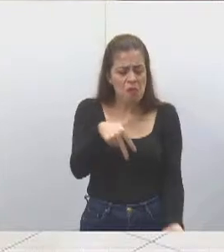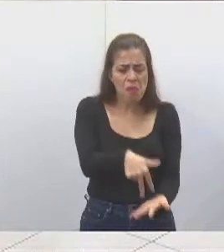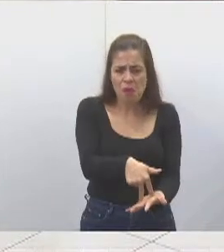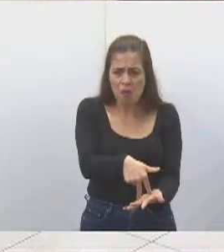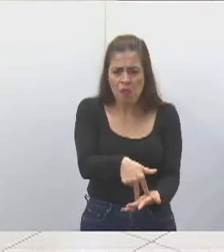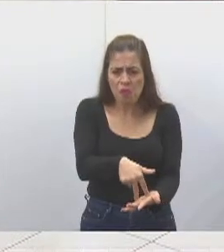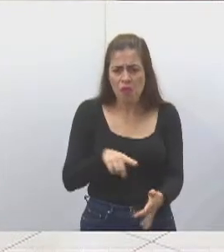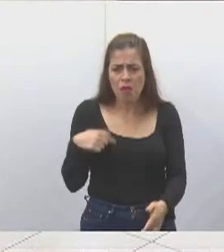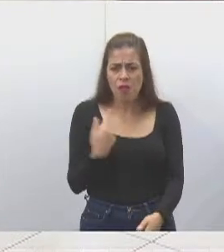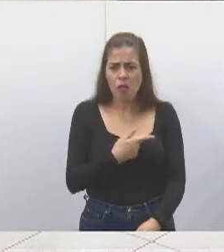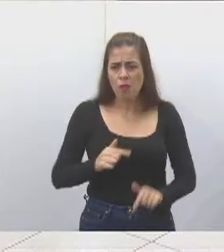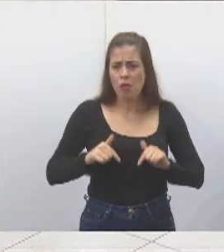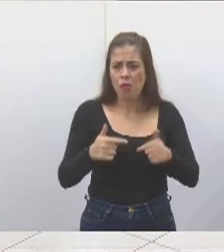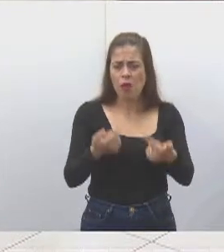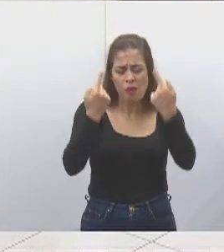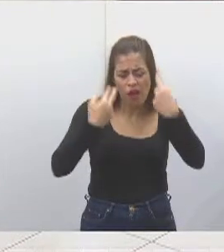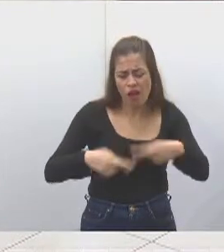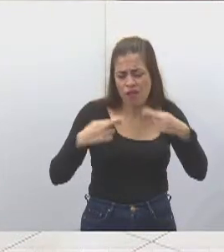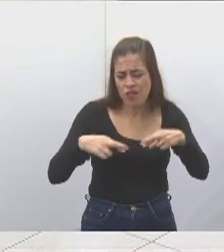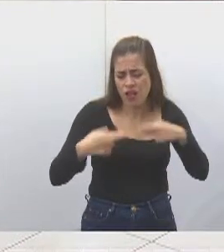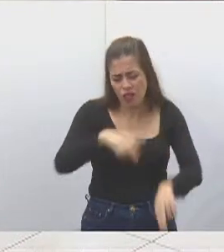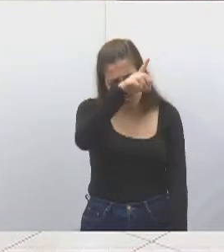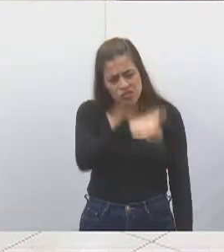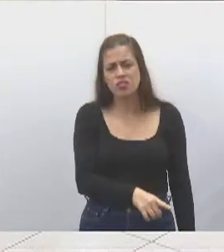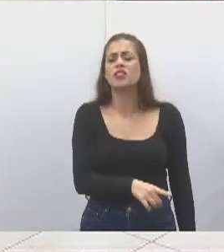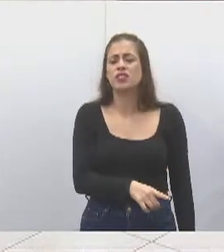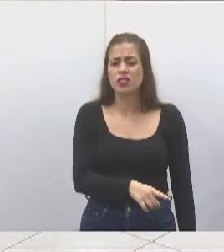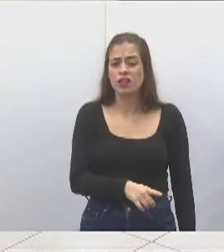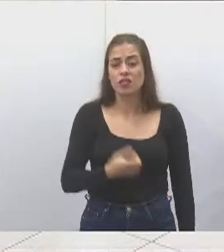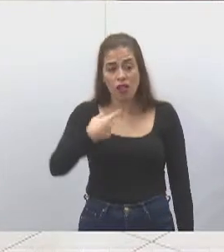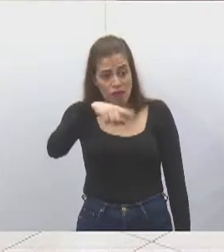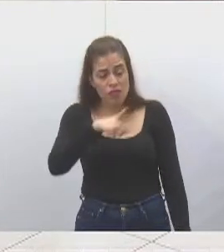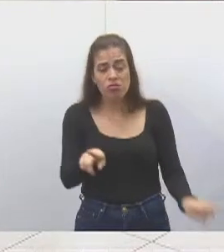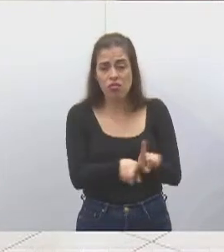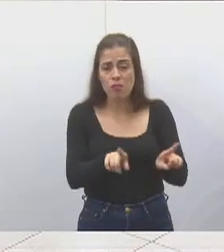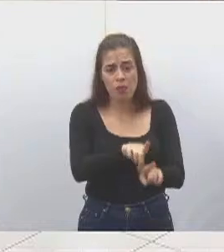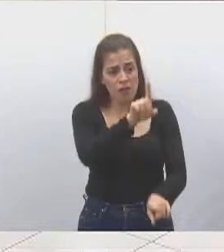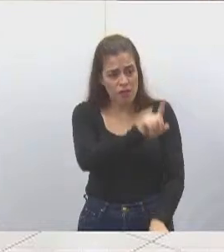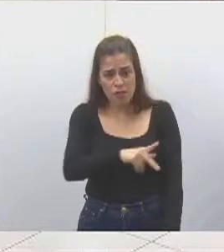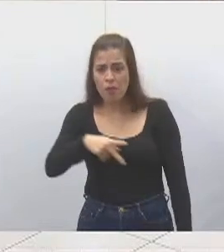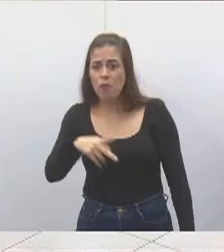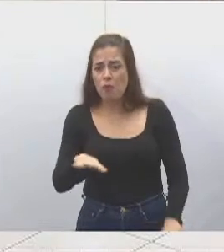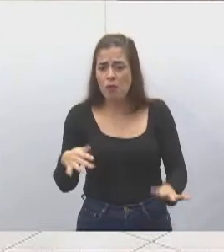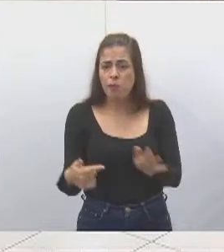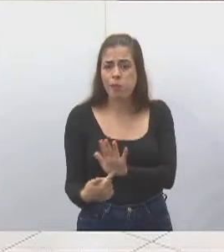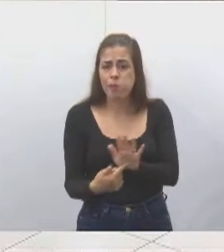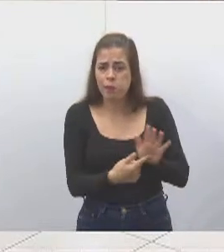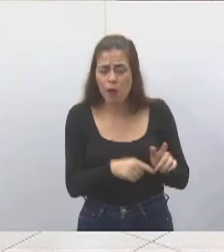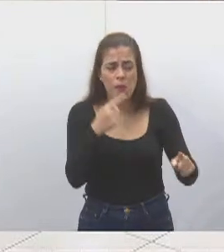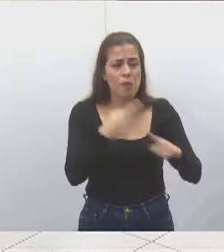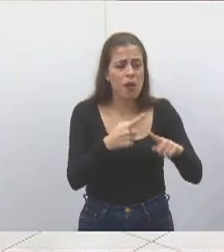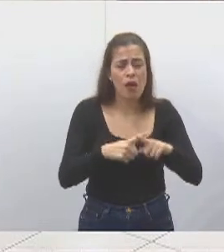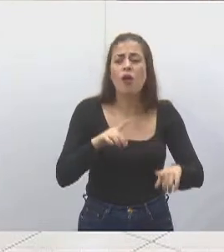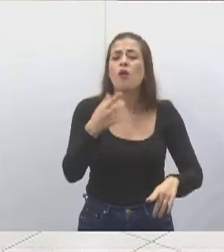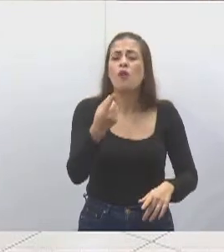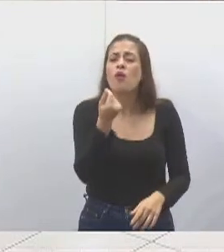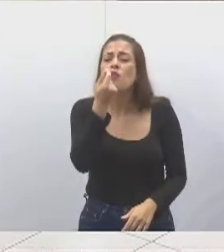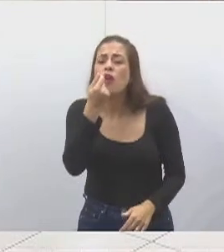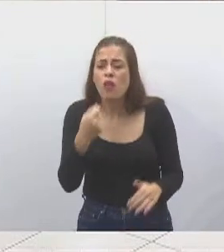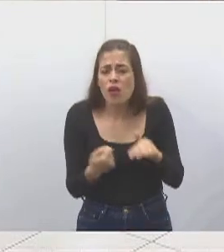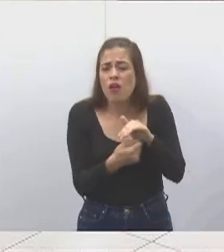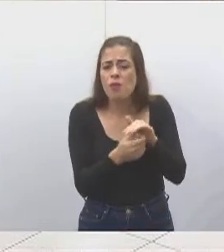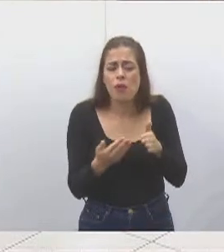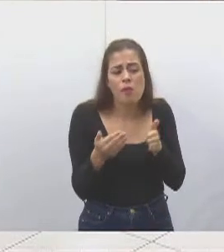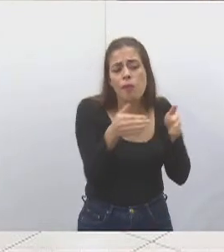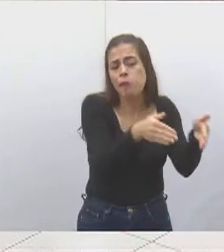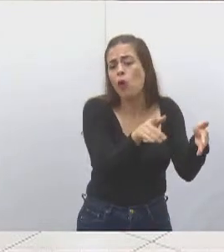vai estar aqui para poder reivindicar os nossos direitos. E vamos para a Defensoria Pública também. Verba. E aonde é que vocês colocam a verba que é